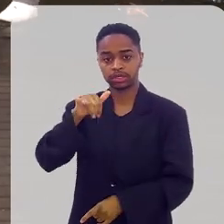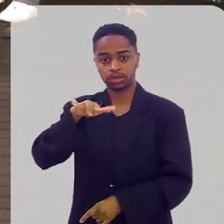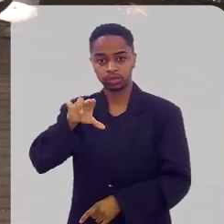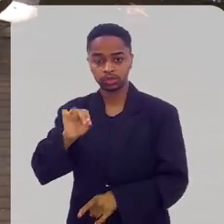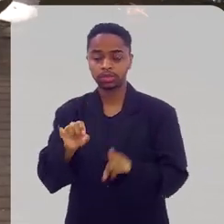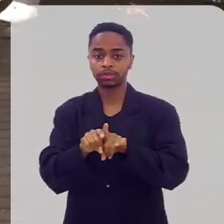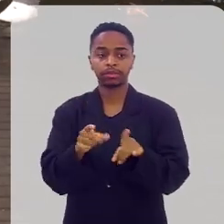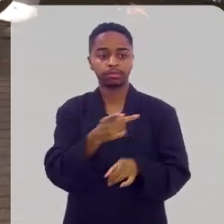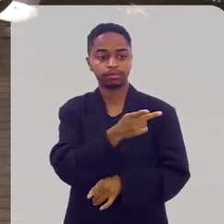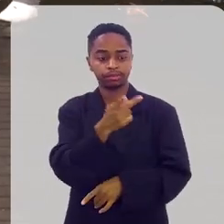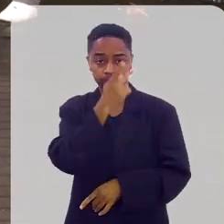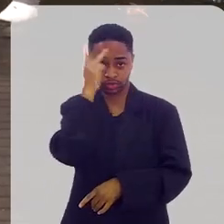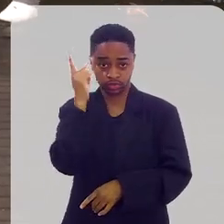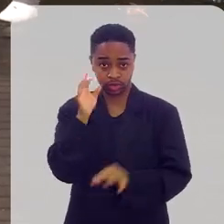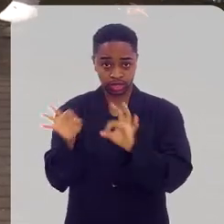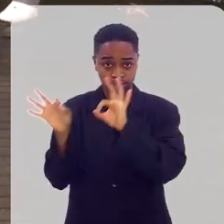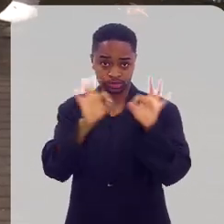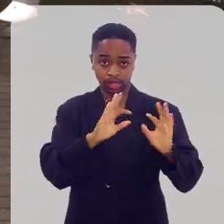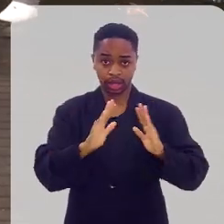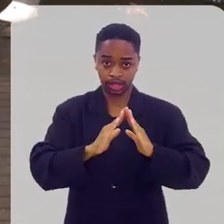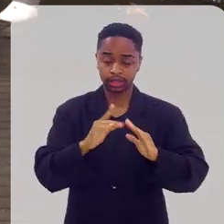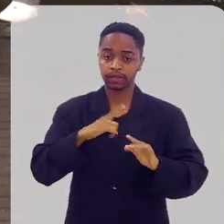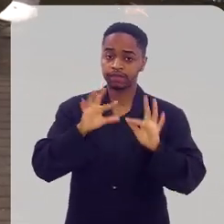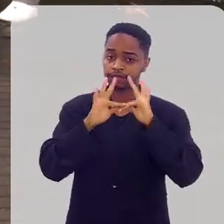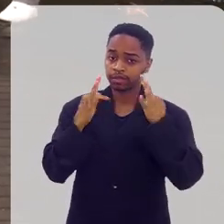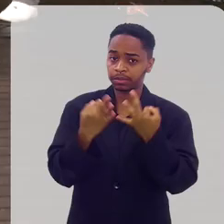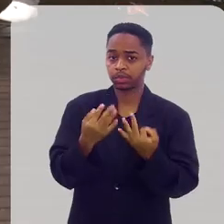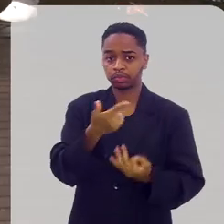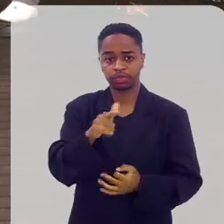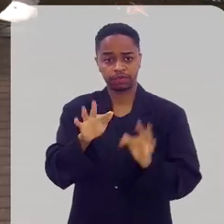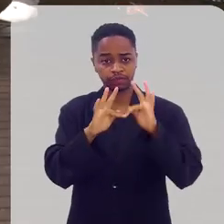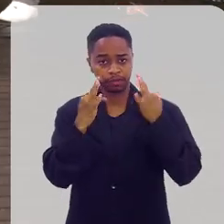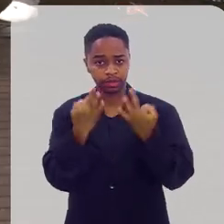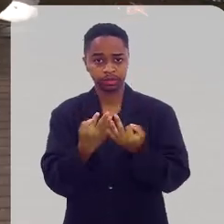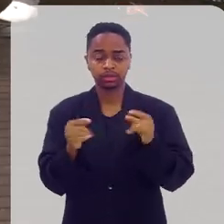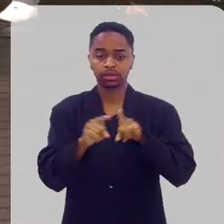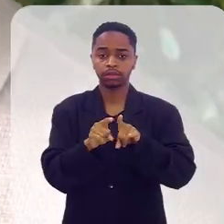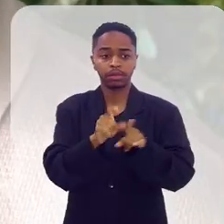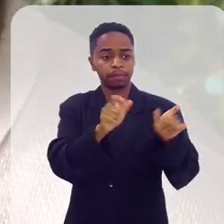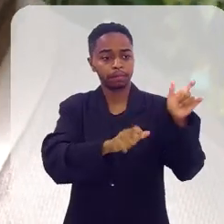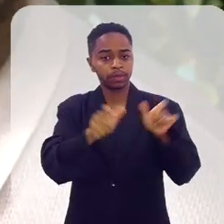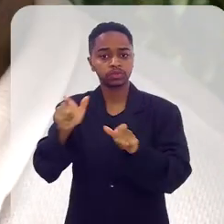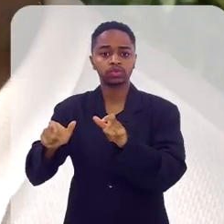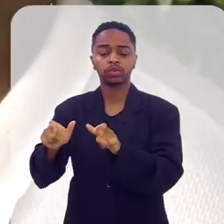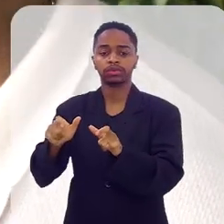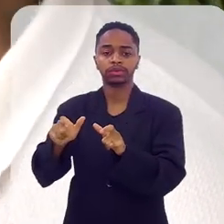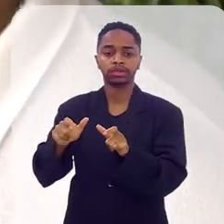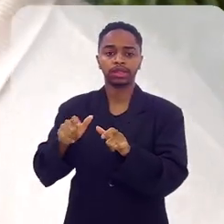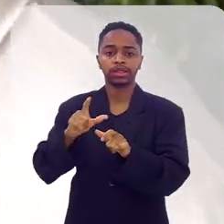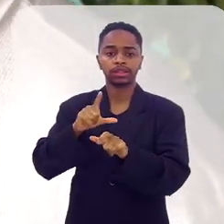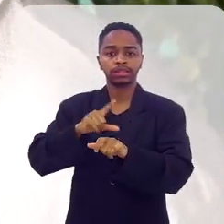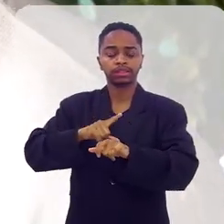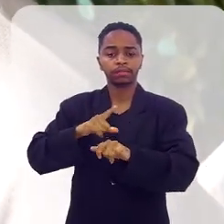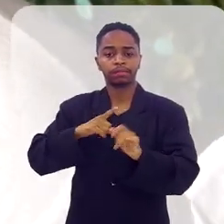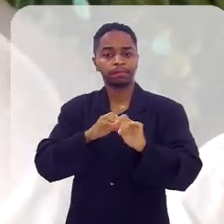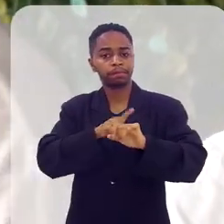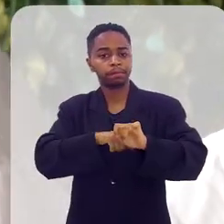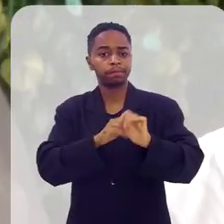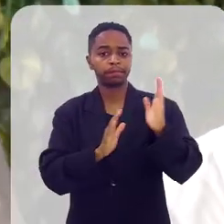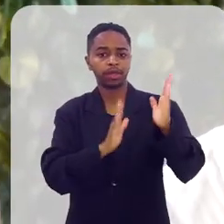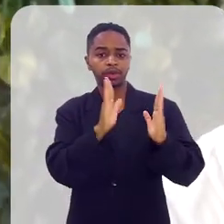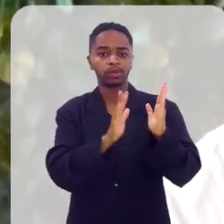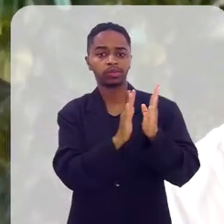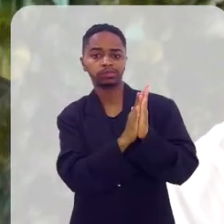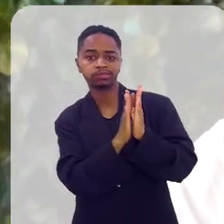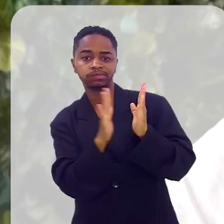em casa, a você que tem família, a você que não tem família, a você que foi durante muito tempo massacrado por um relacionamento